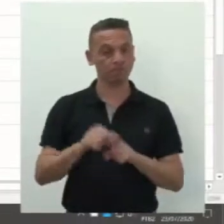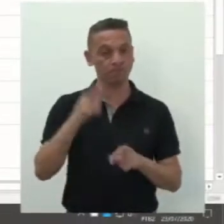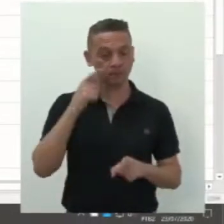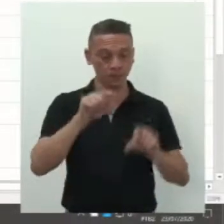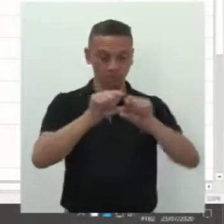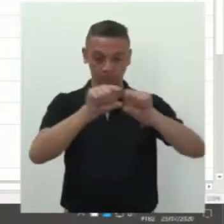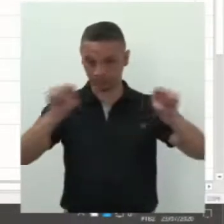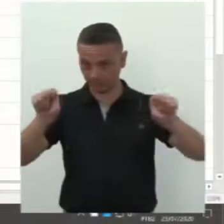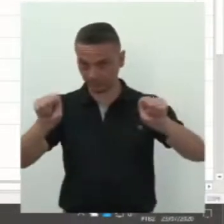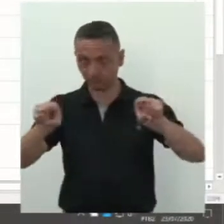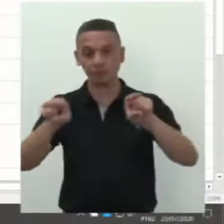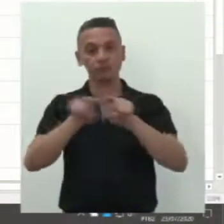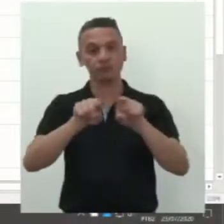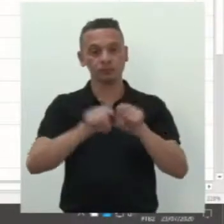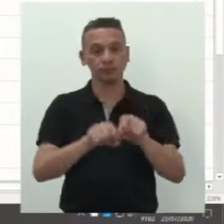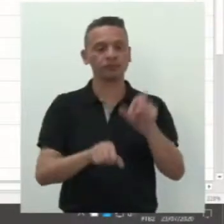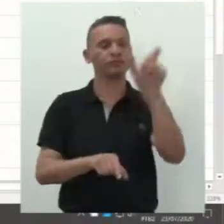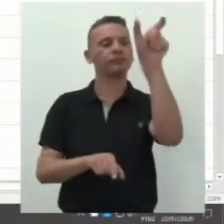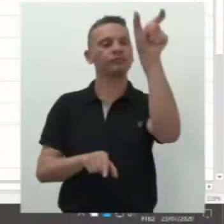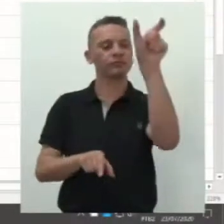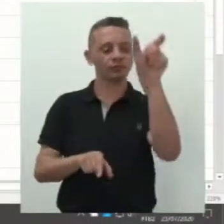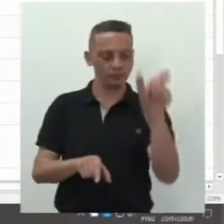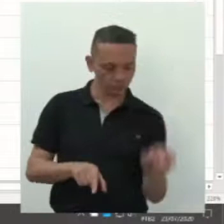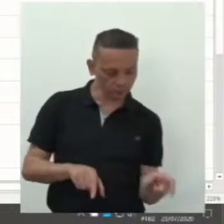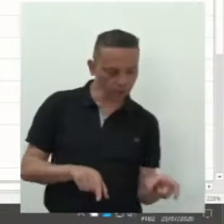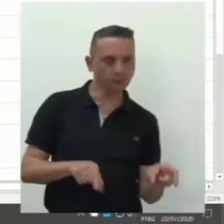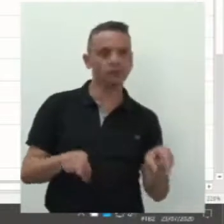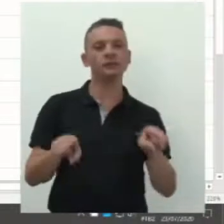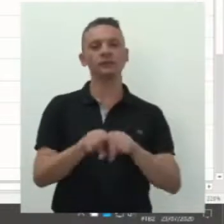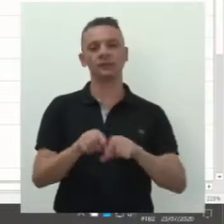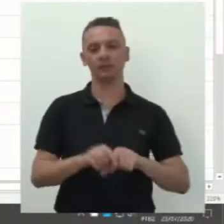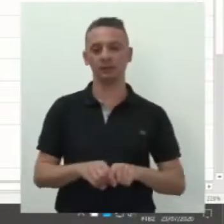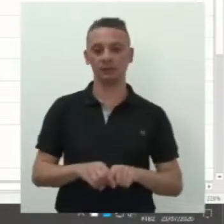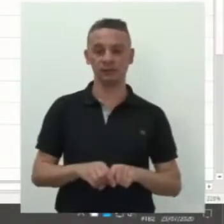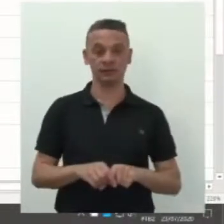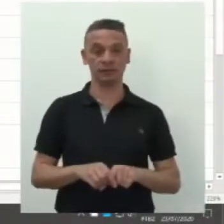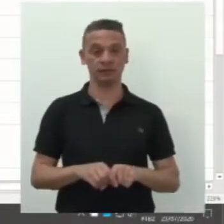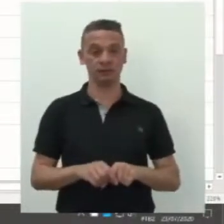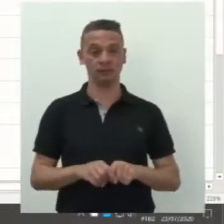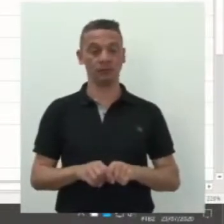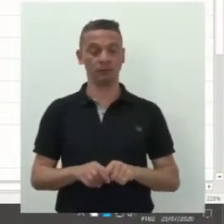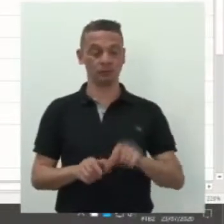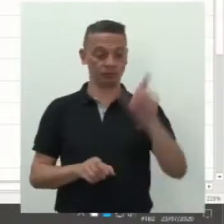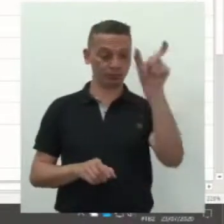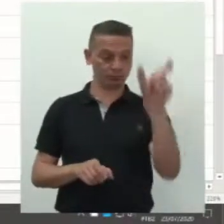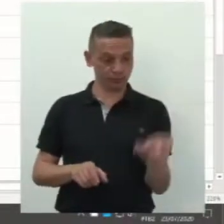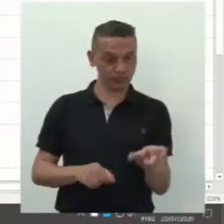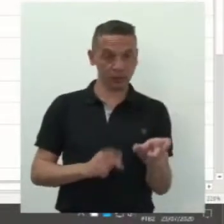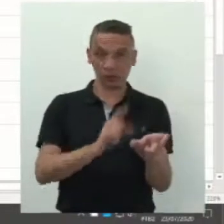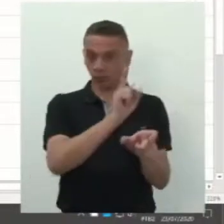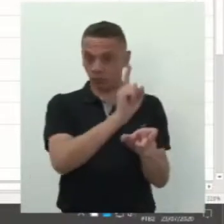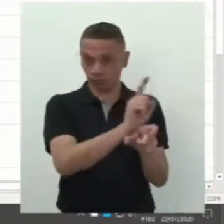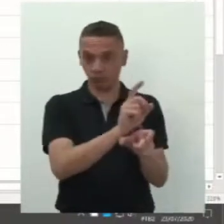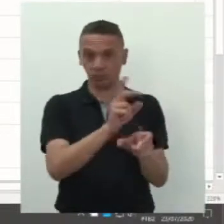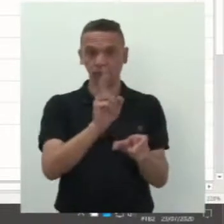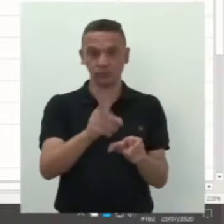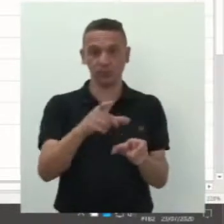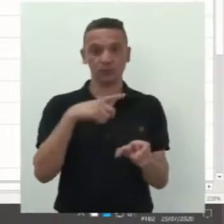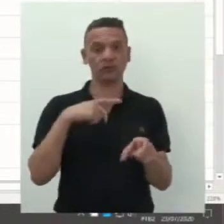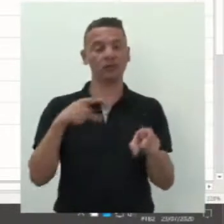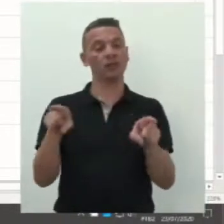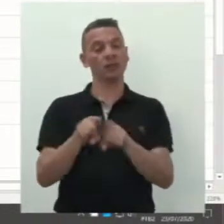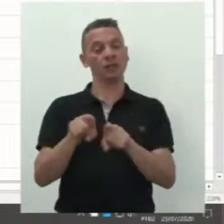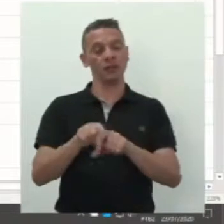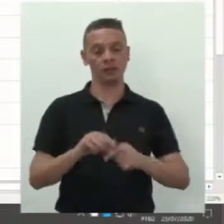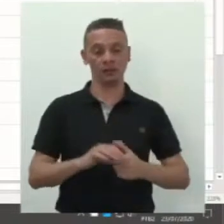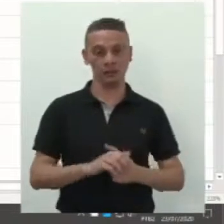consegue fazer com a coluna. No caso aqui, a gente fixou essa linha aqui, a gente também consegue fixar, ó, essa coluna